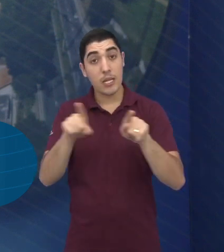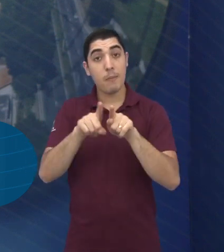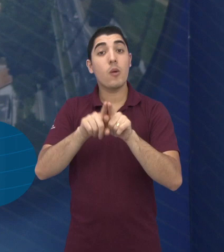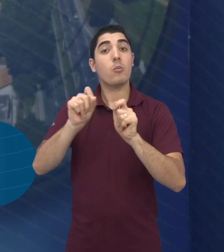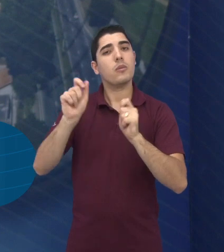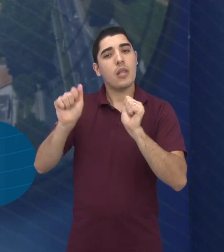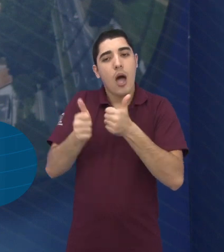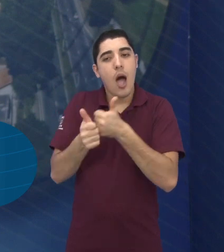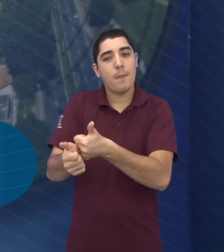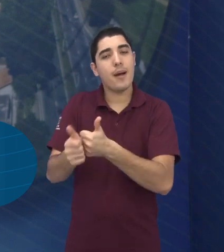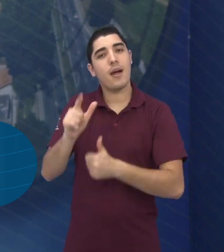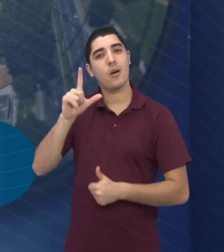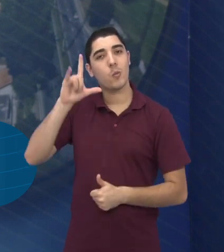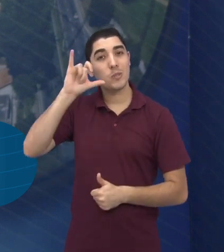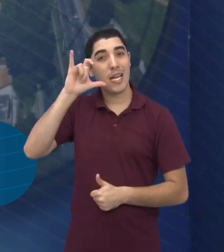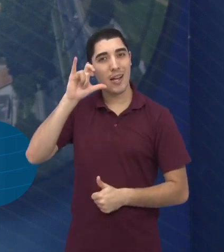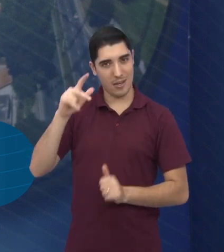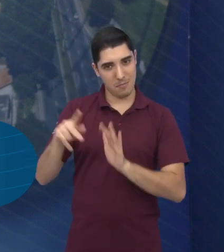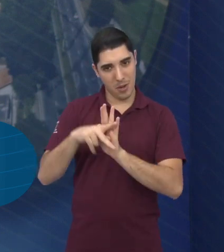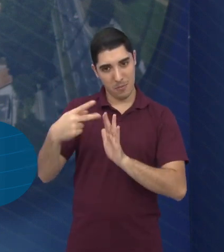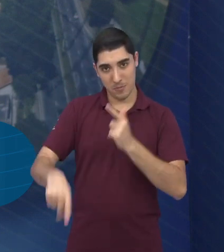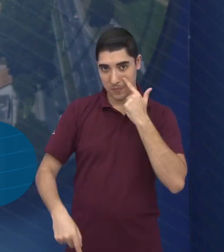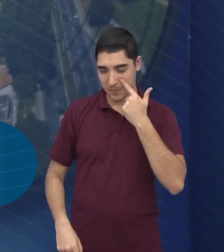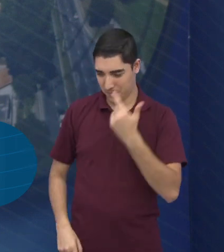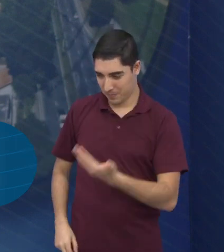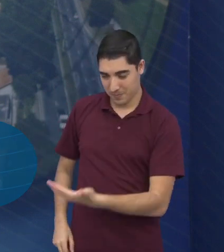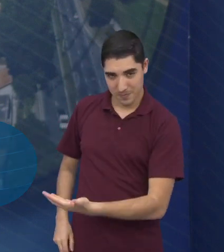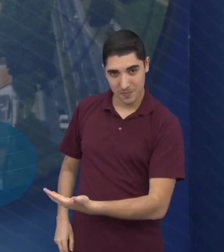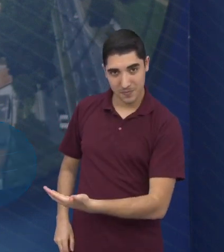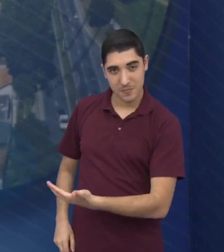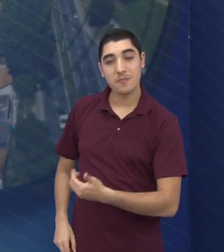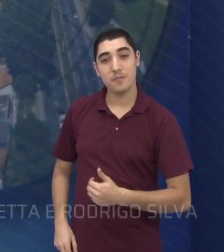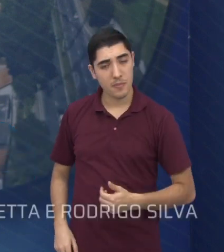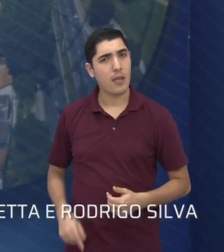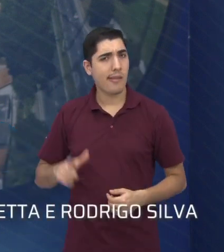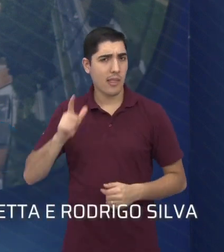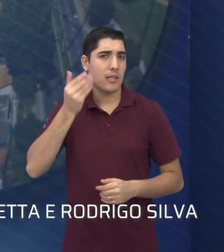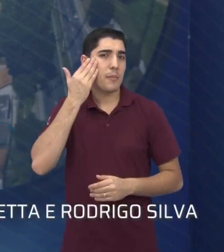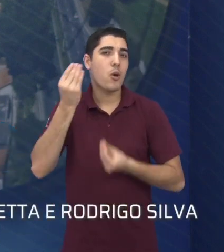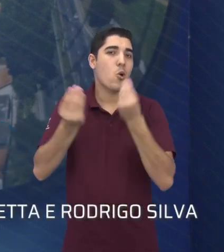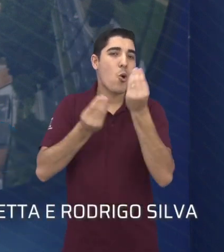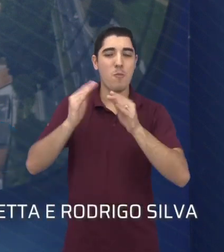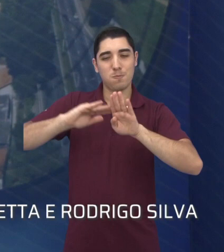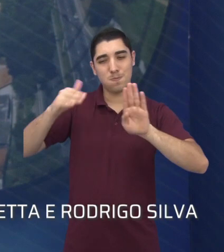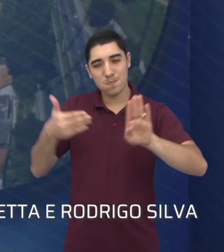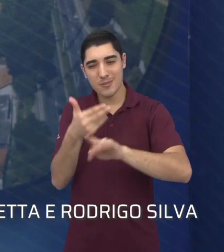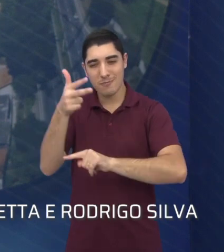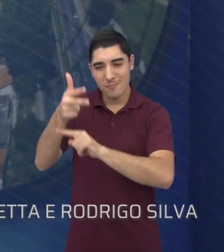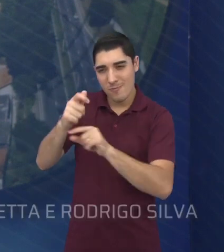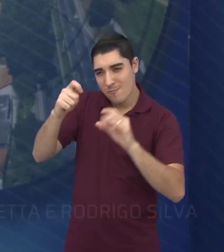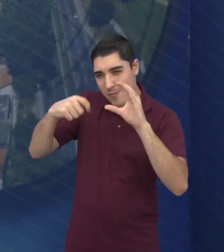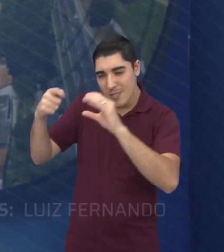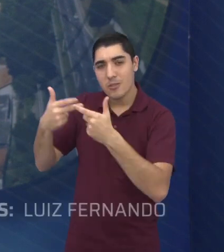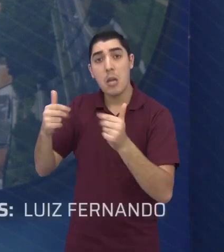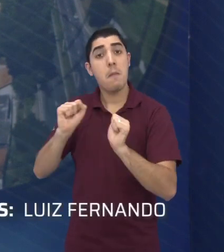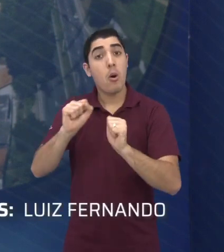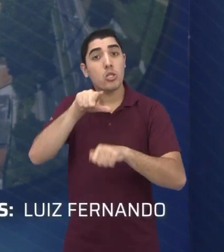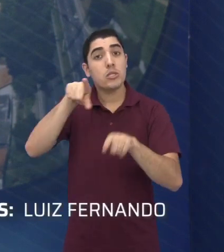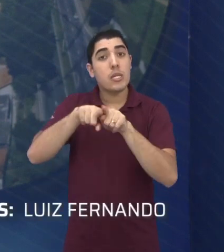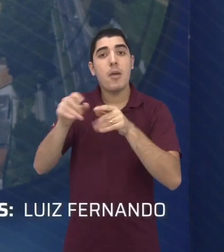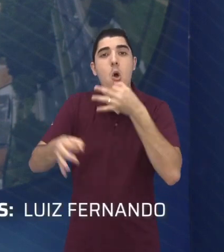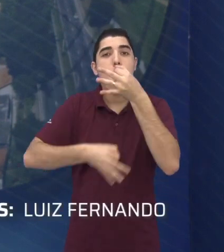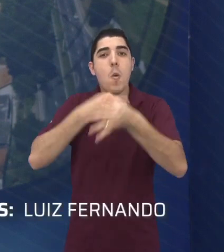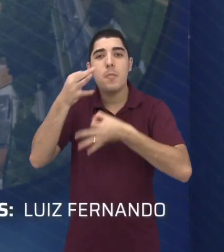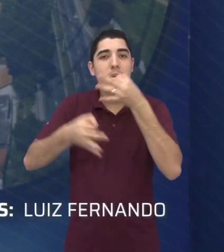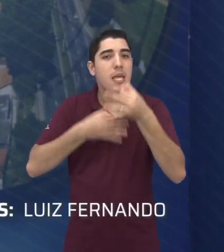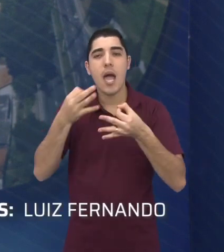o @tvcâmarasjc. Lá vocês têm acesso aos nossos bastidores e também podem, inclusive, enviar